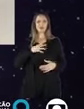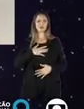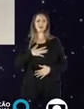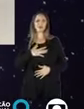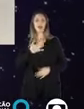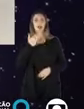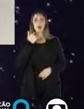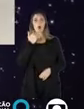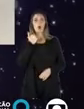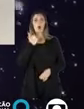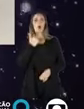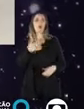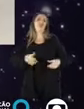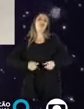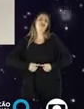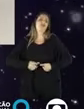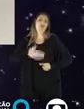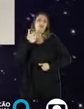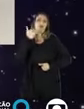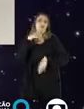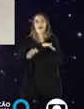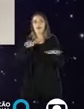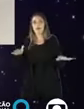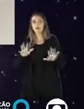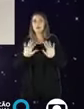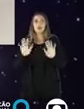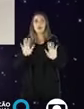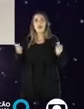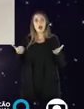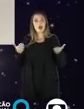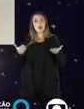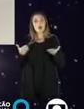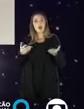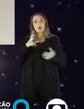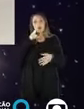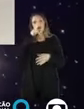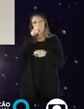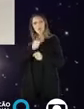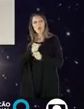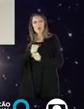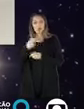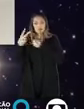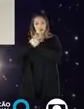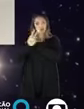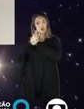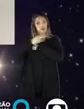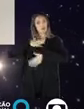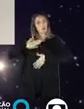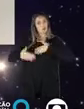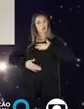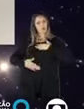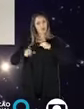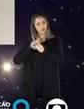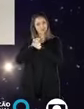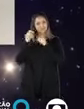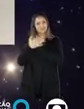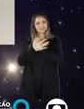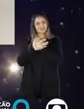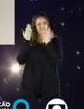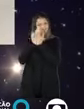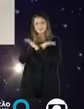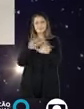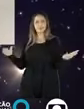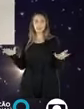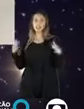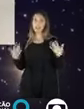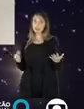come para matar a fome. Agora não, as pessoas estão comendo para terem força, para poderem combater esse vírus. Então, a minha mensagem que eu deixo é o seguinte, gente.